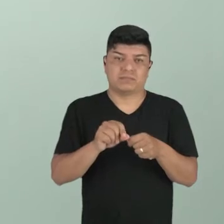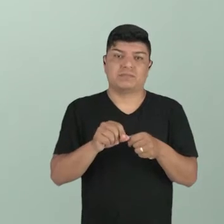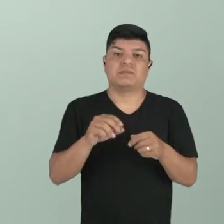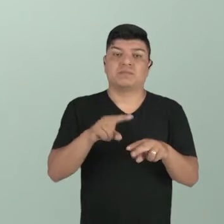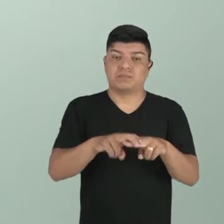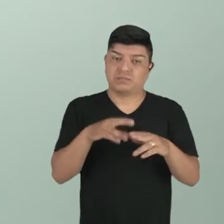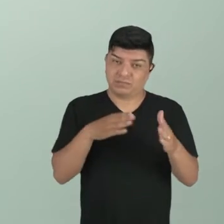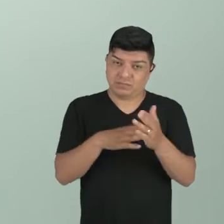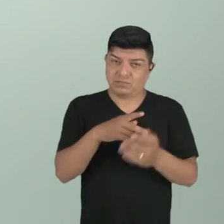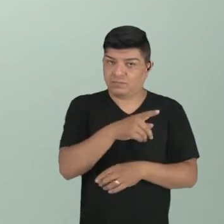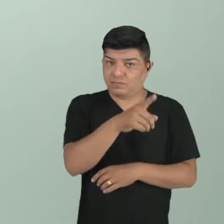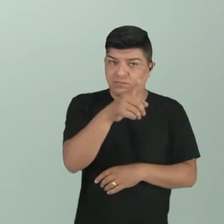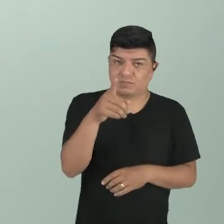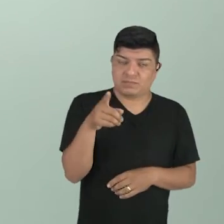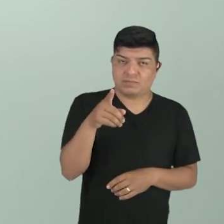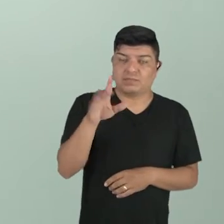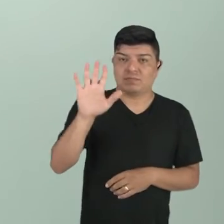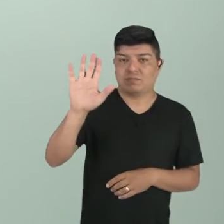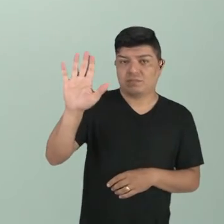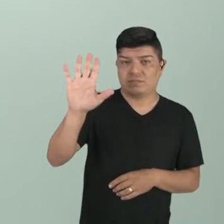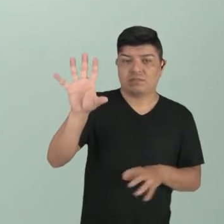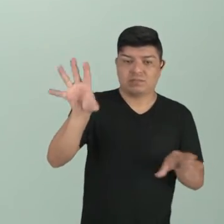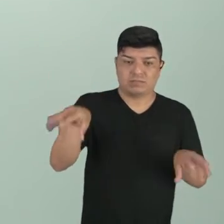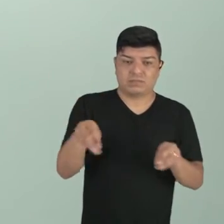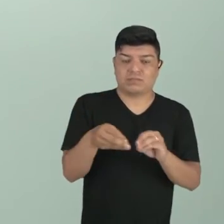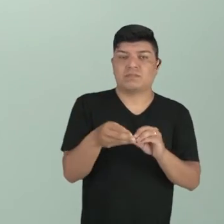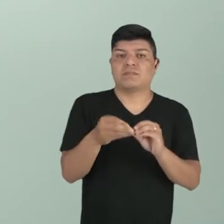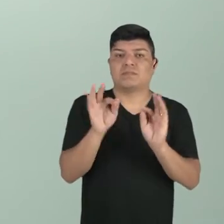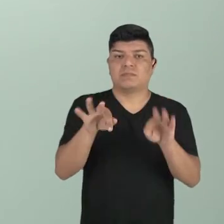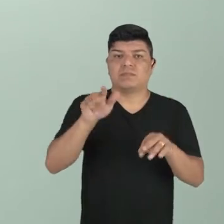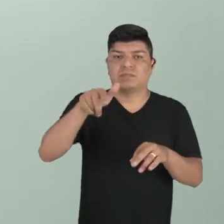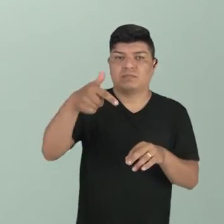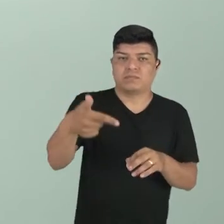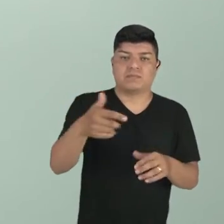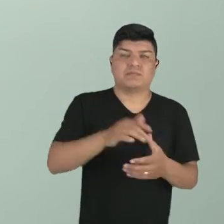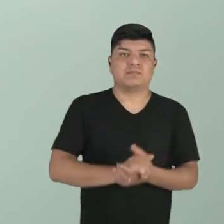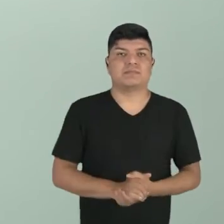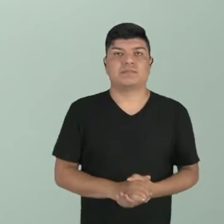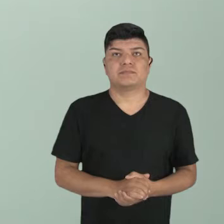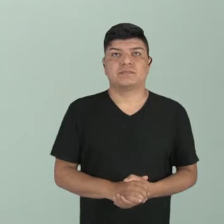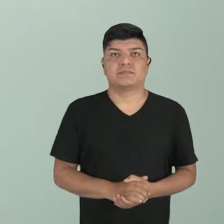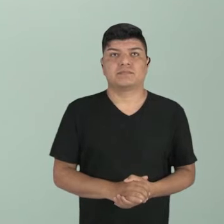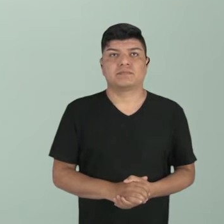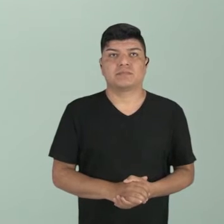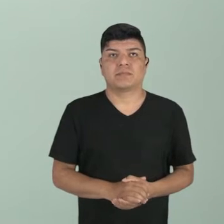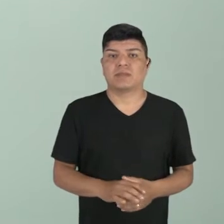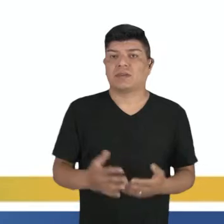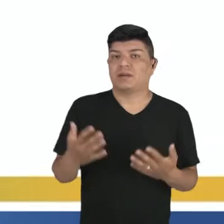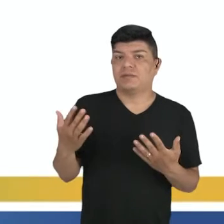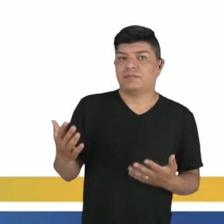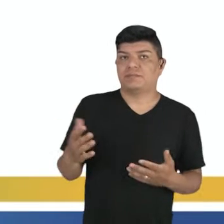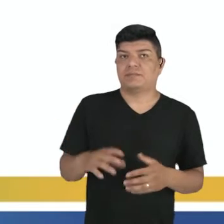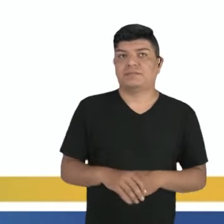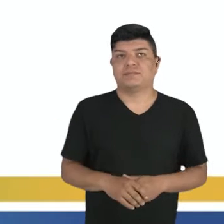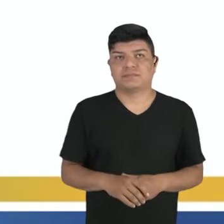é a intervenção de vocês, que estará lá na conclusão que a gente vai ver um pouquinho mais à frente. E aí,